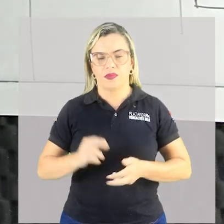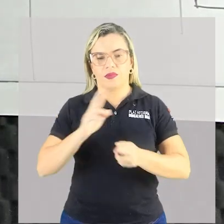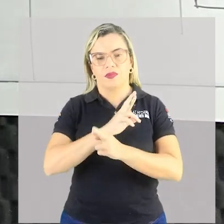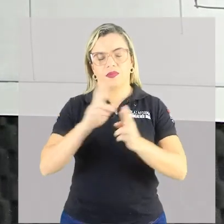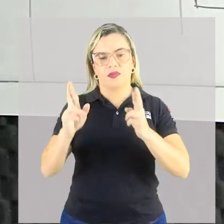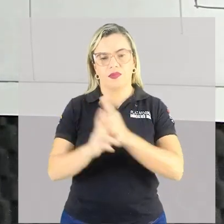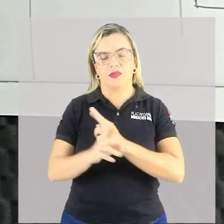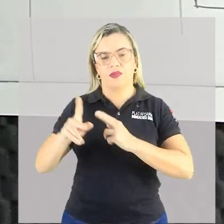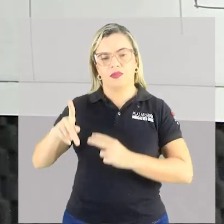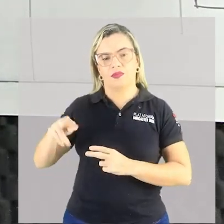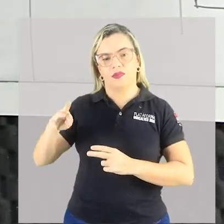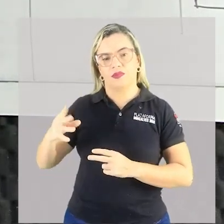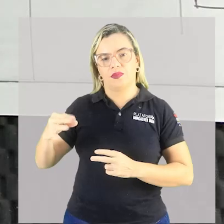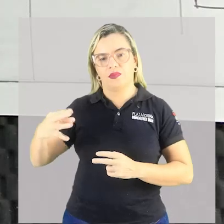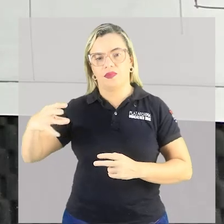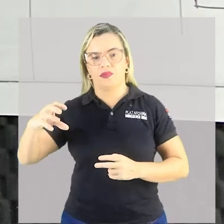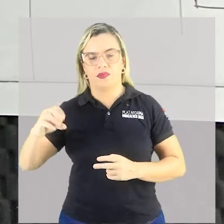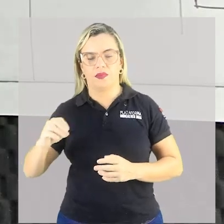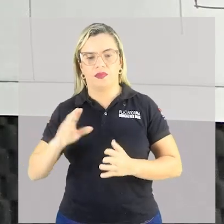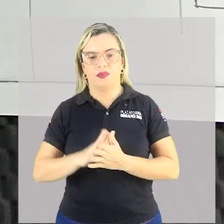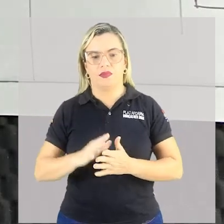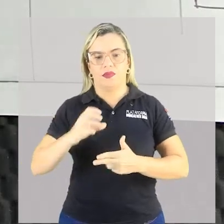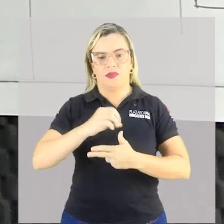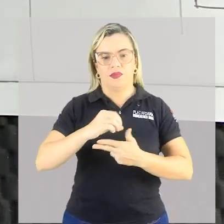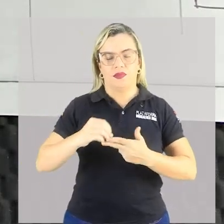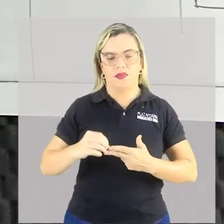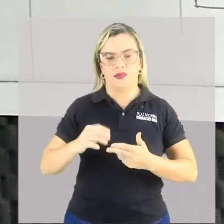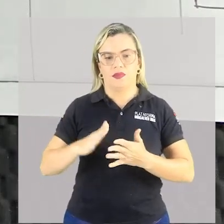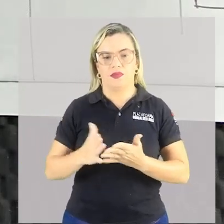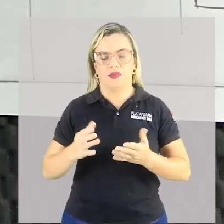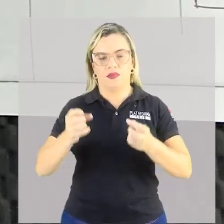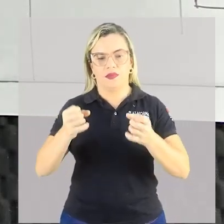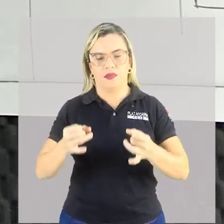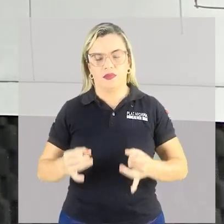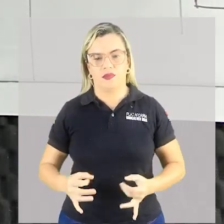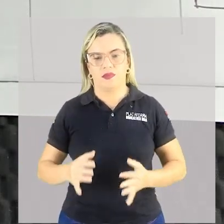à proporção, tá? Questão Enem. Ela diz o seguinte.